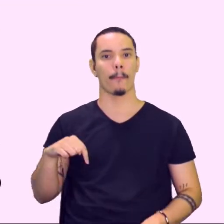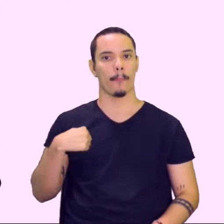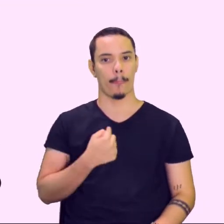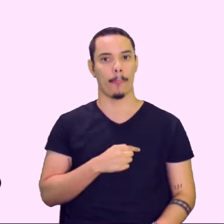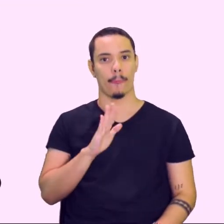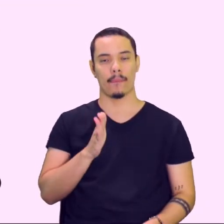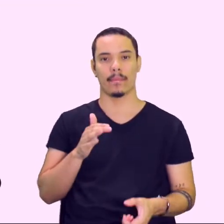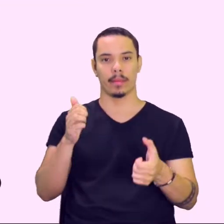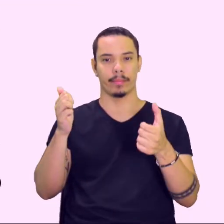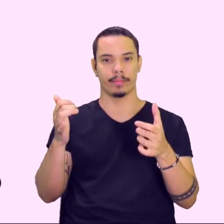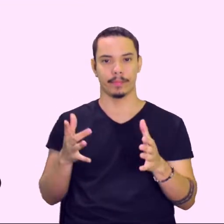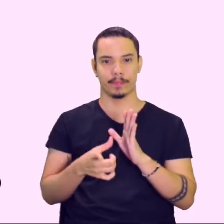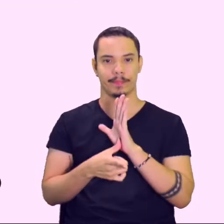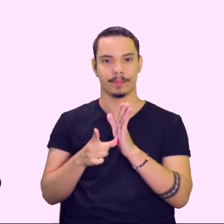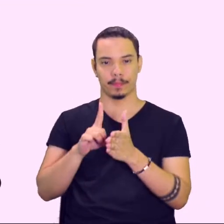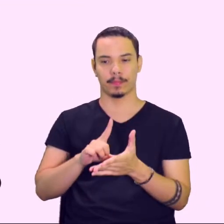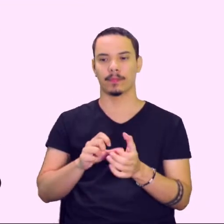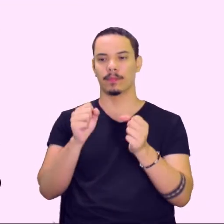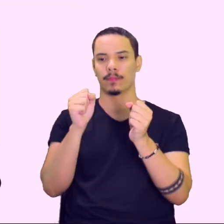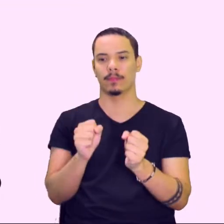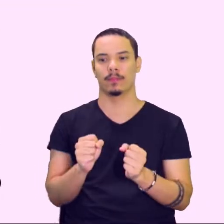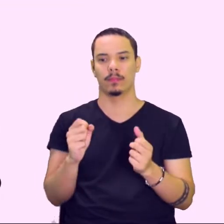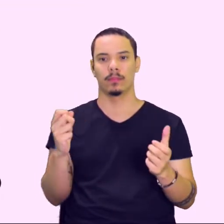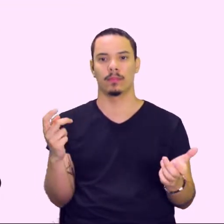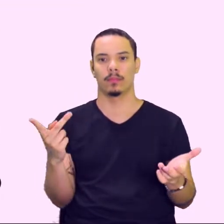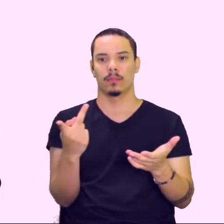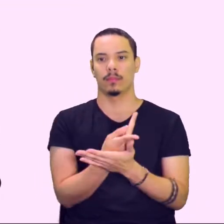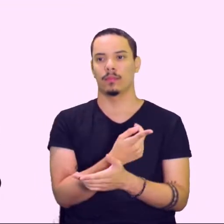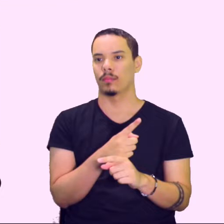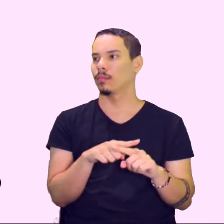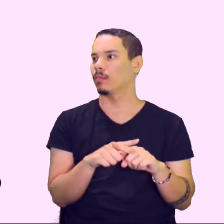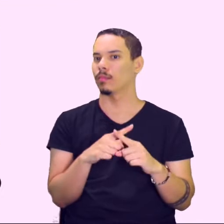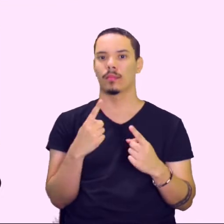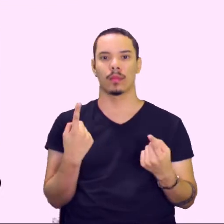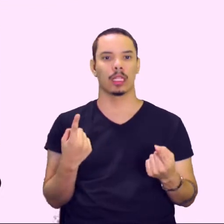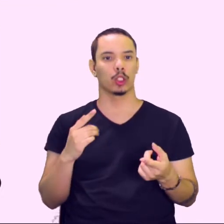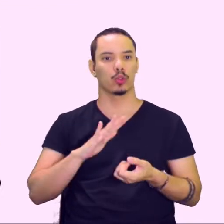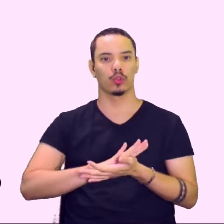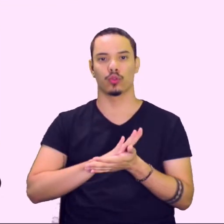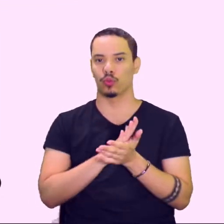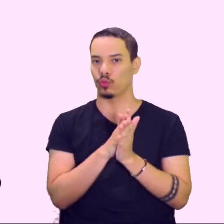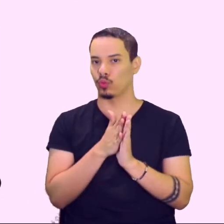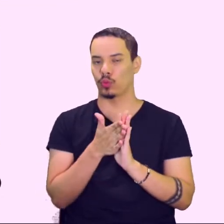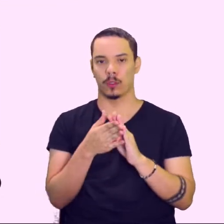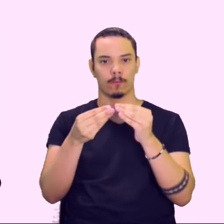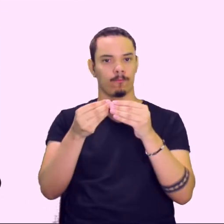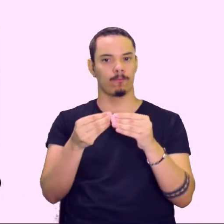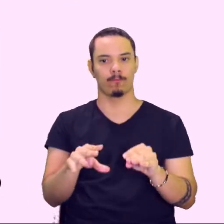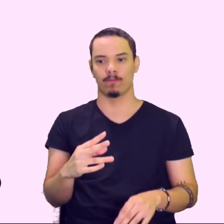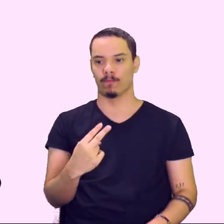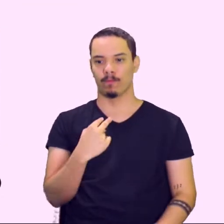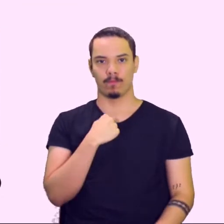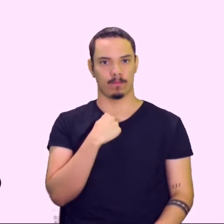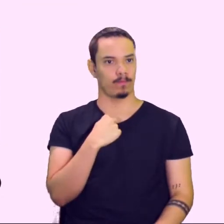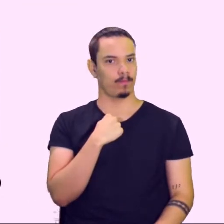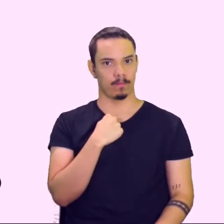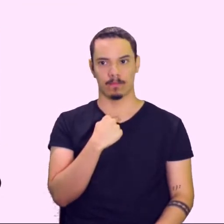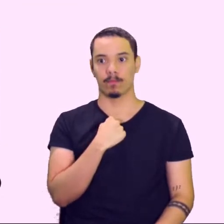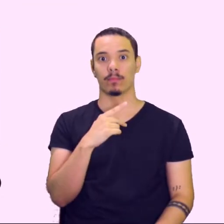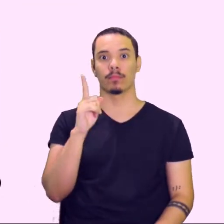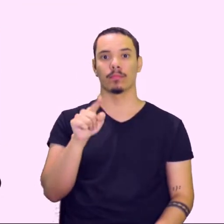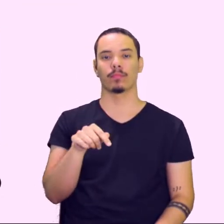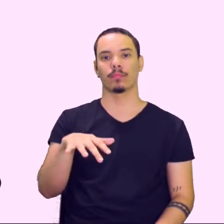Zé? Sim, claro. Pode haver a exploração, mas não pode haver a destruição. Muito bem, É isso? show de bola. É uma área em